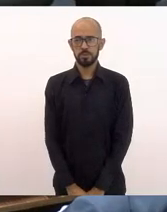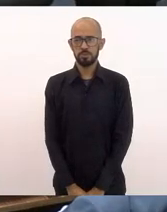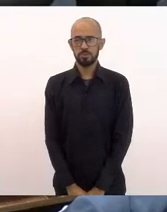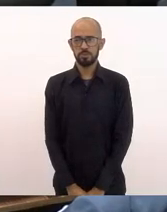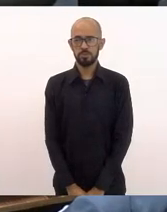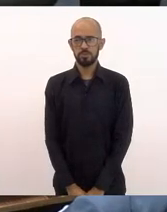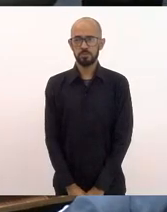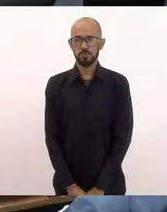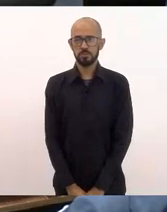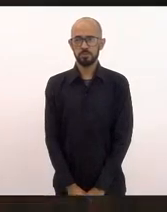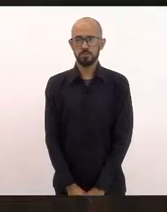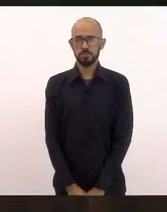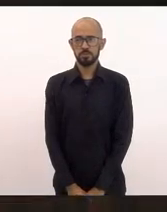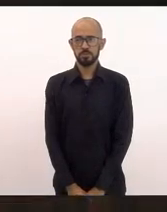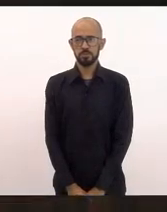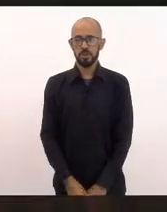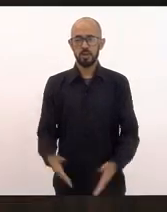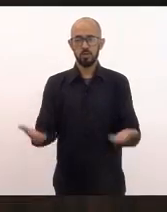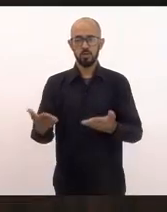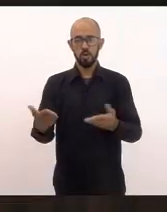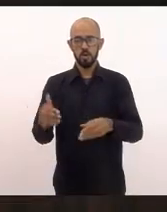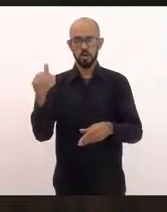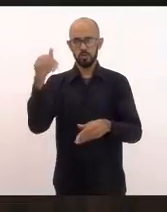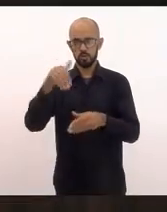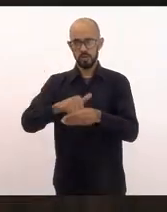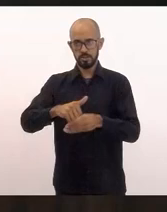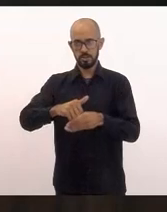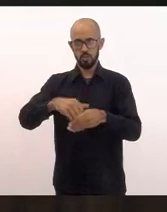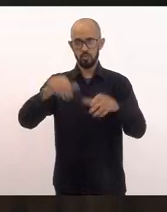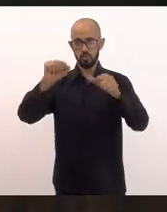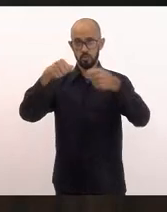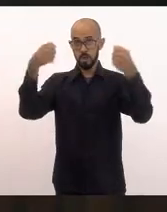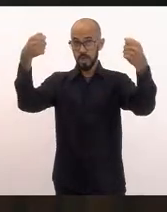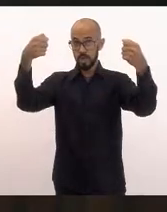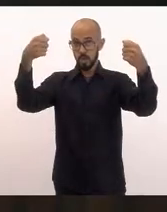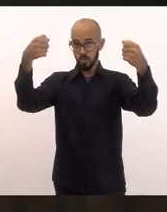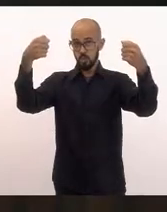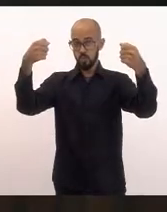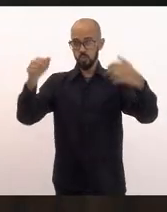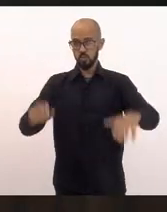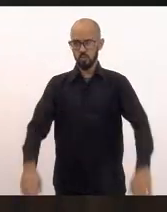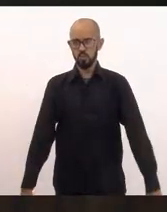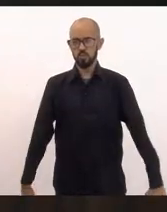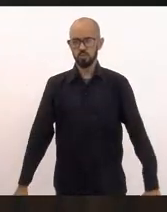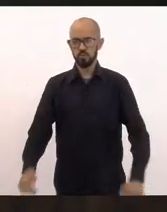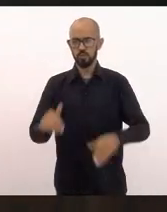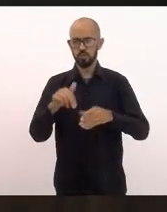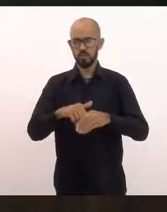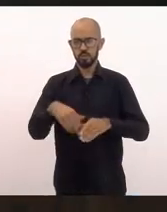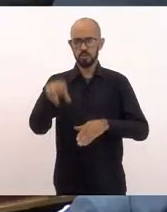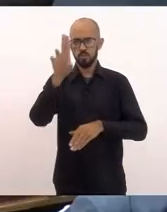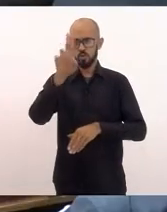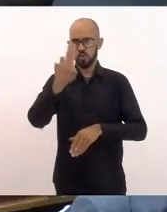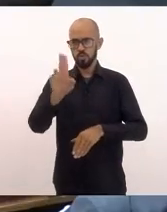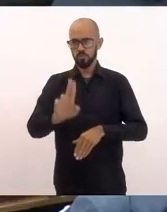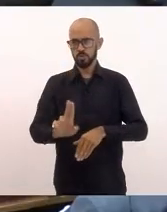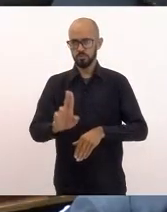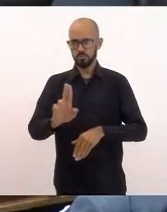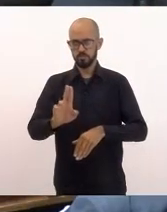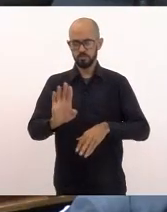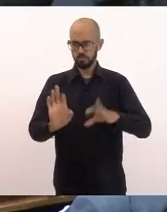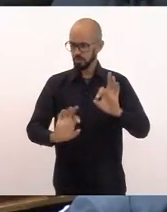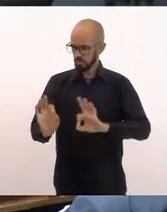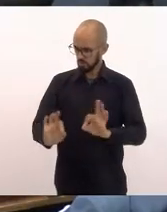Então, nós vamos agora à votação nominal, painel. Vamos à votação nominal. Presidente, questão